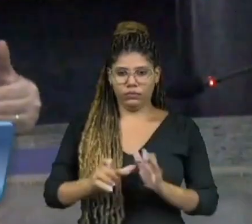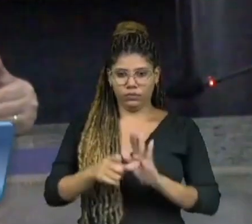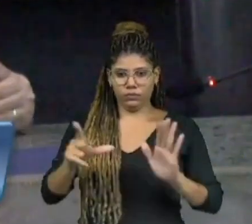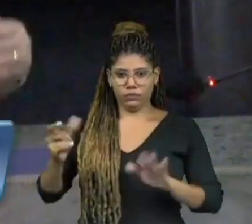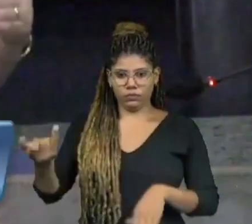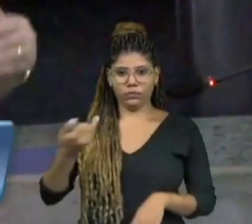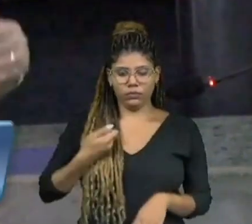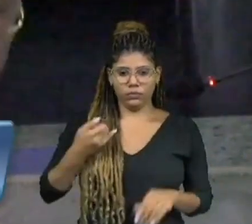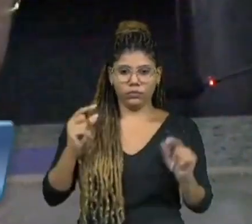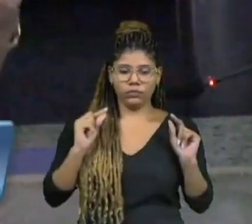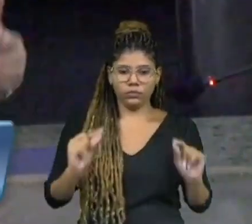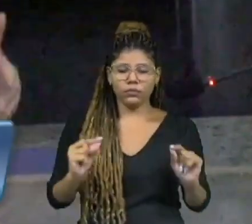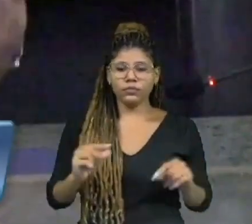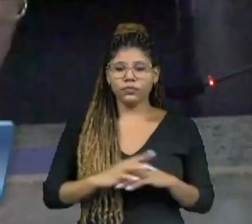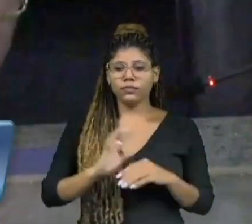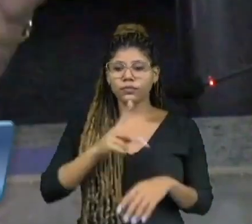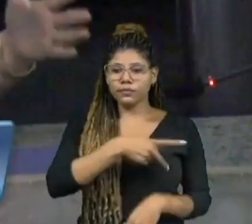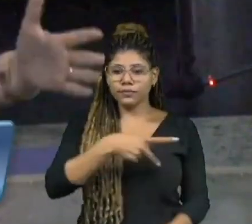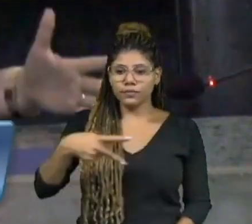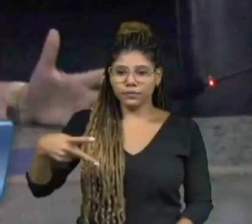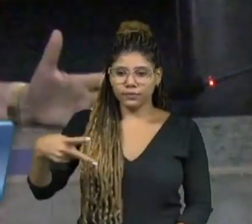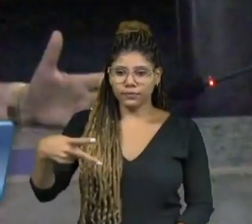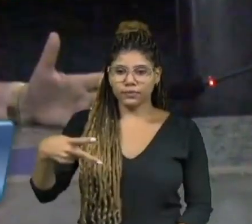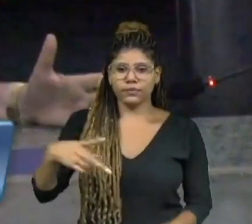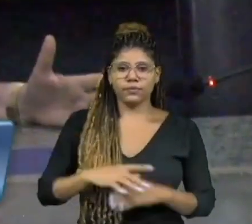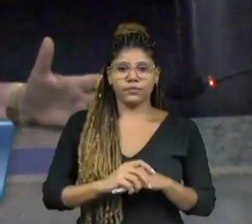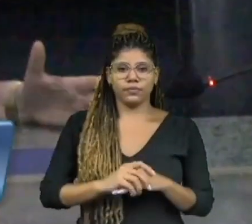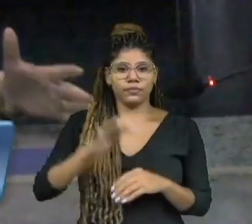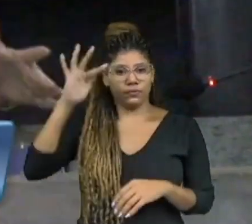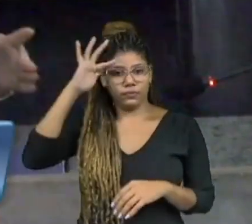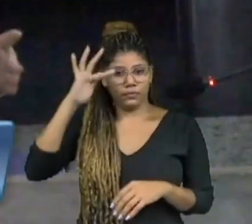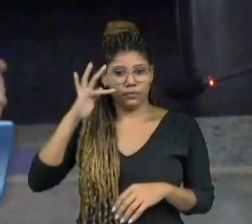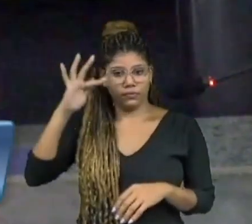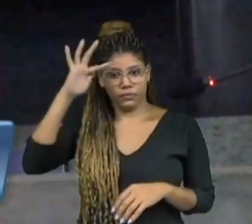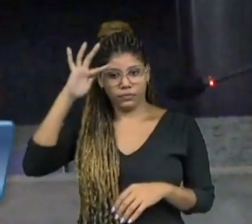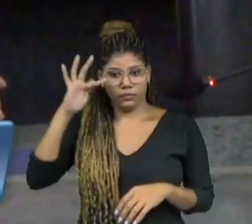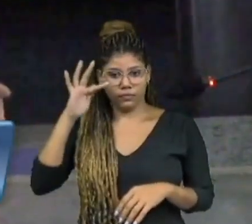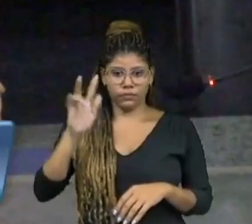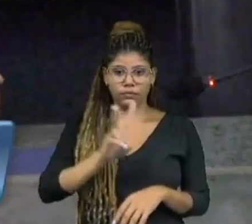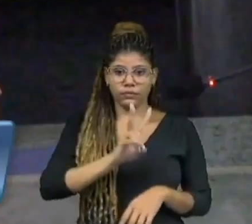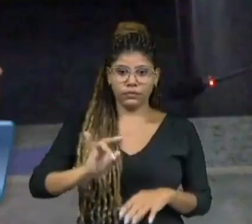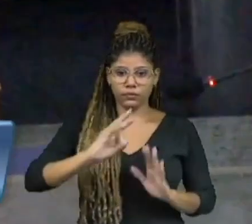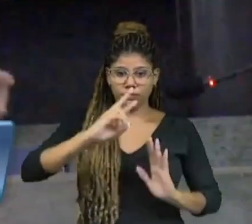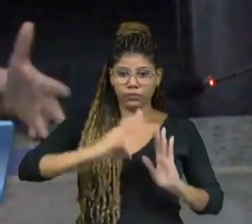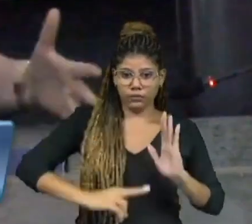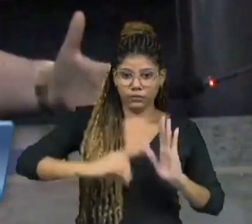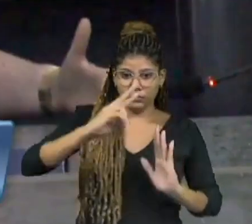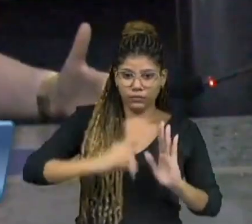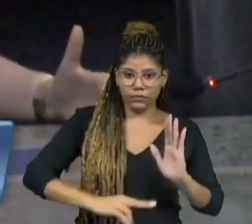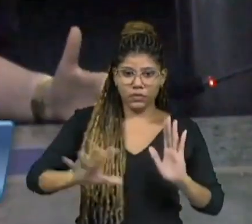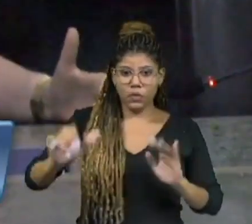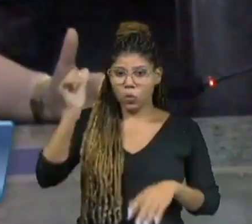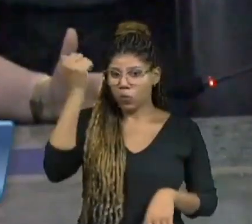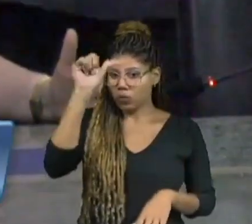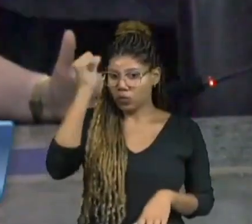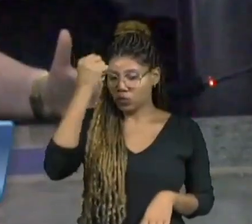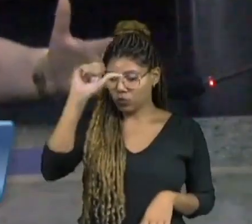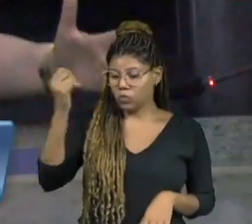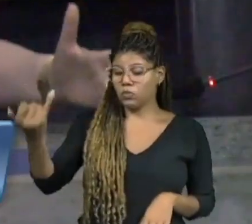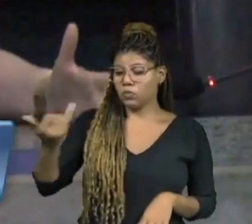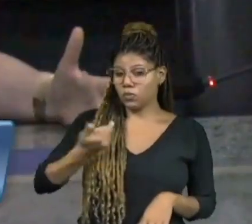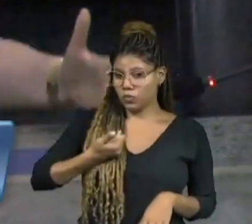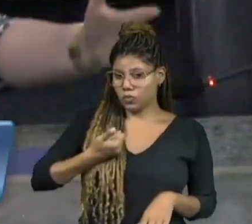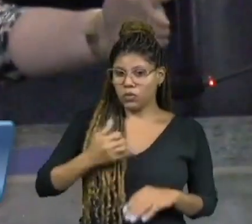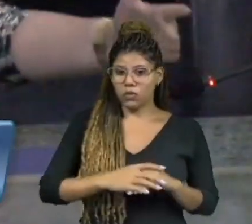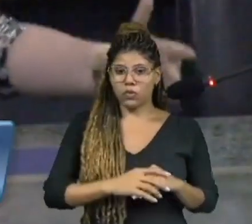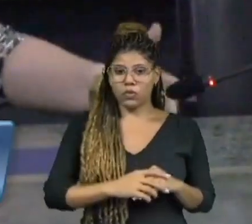previamente dessa sessão, que o presidente Fernando Santana faria, inclusive o líder do governo disse isso para mim